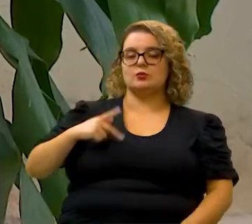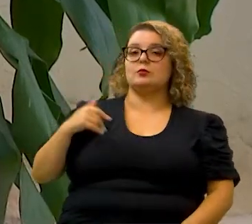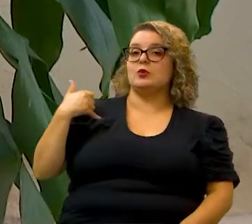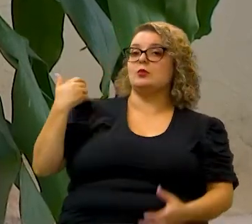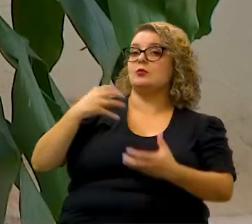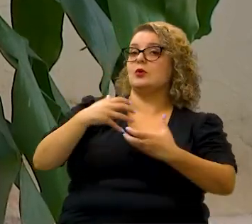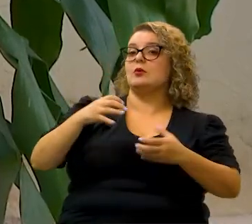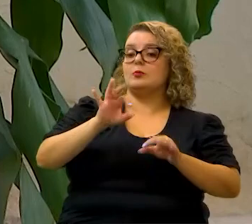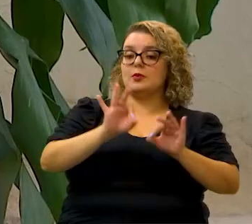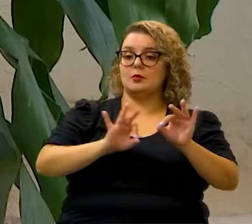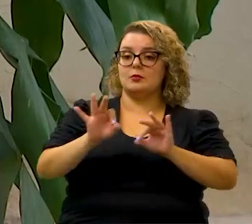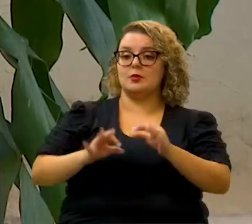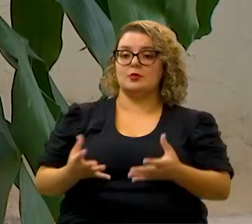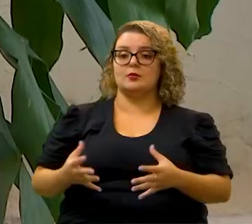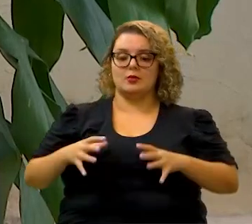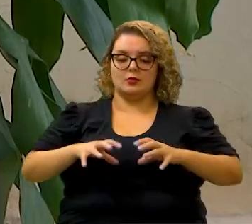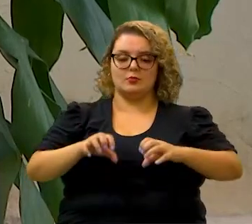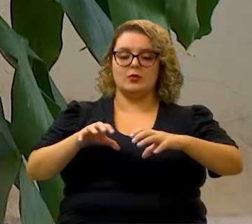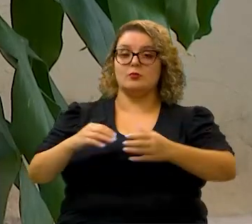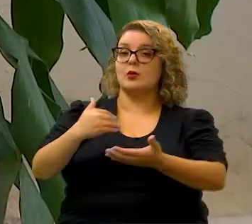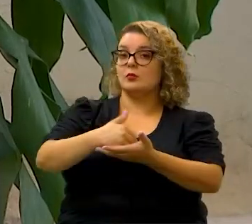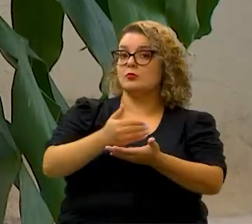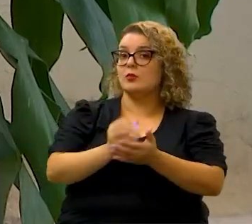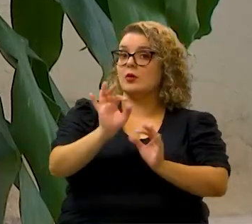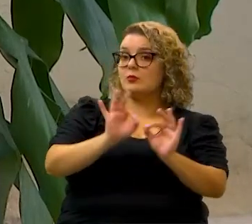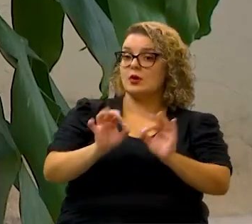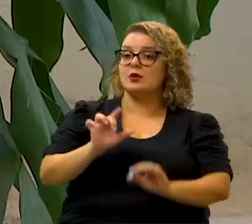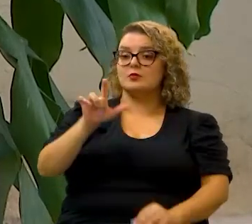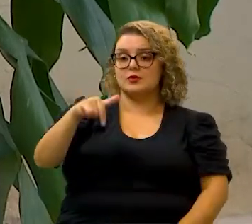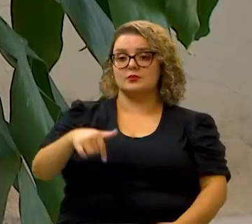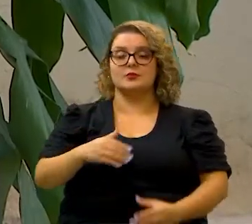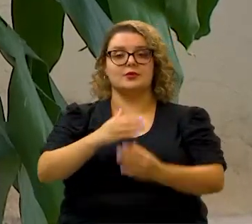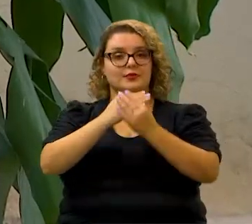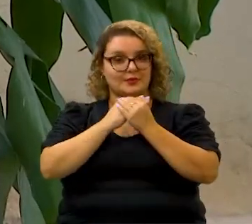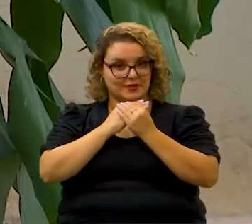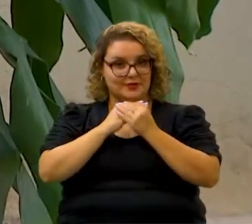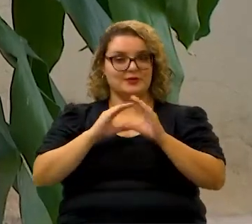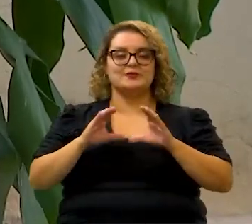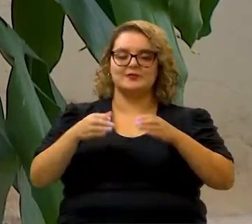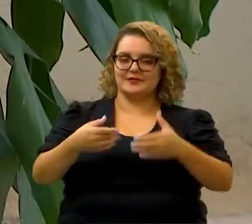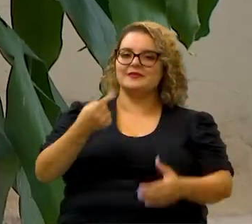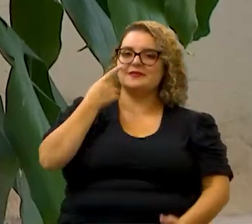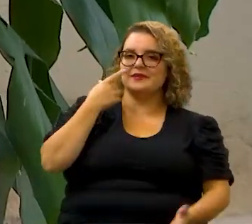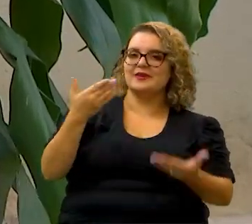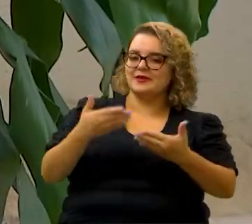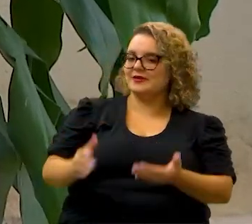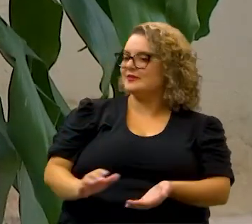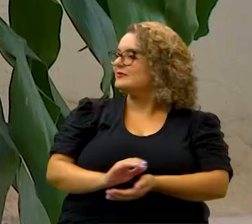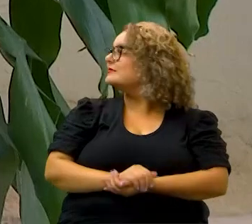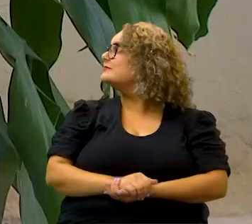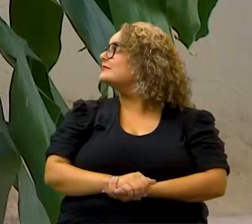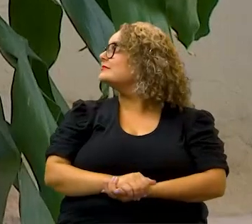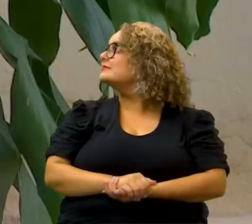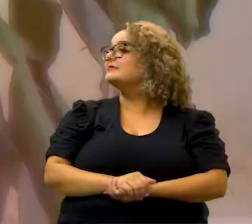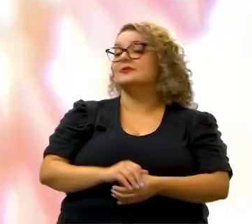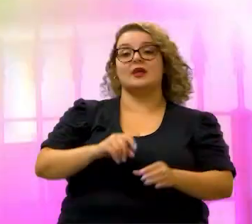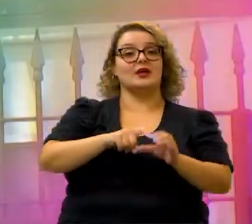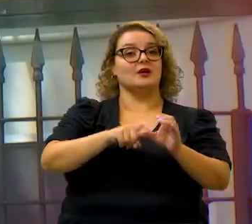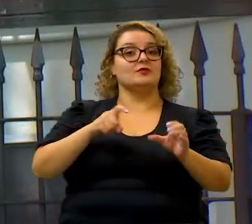onde os próprios idosos preparam o seu bolo, enfeitam, para depois fazer o lanche comunitário, e você vai ver